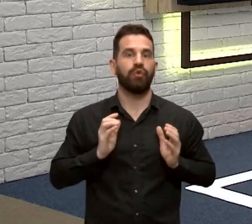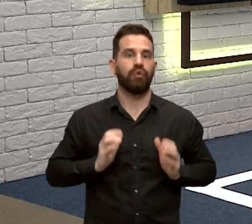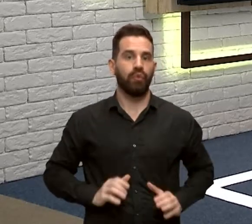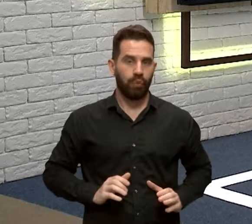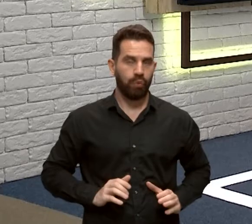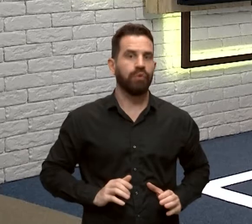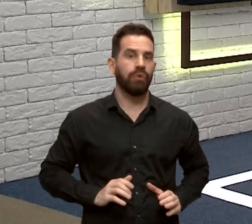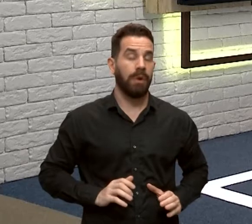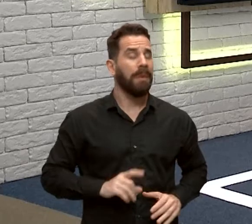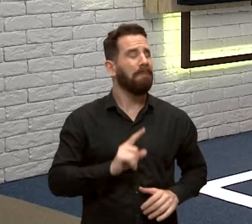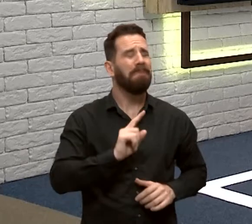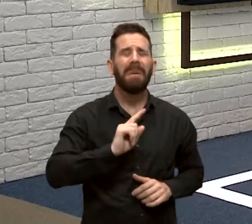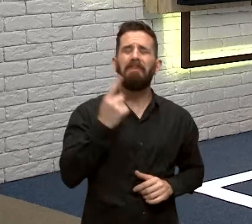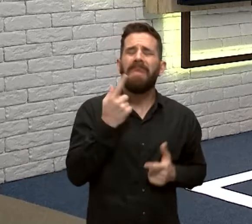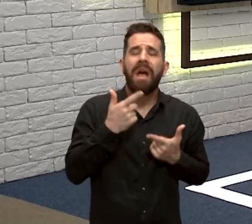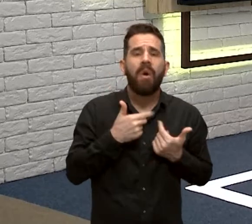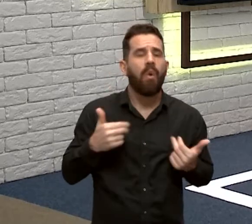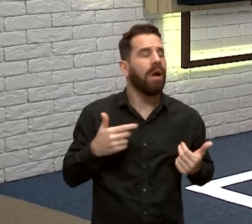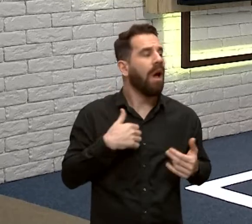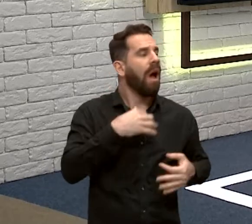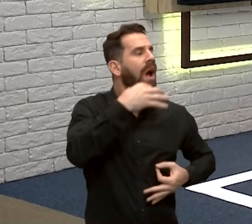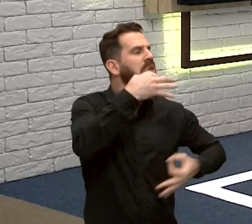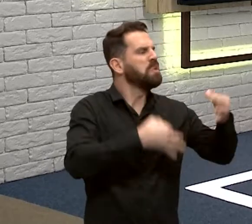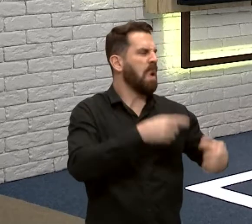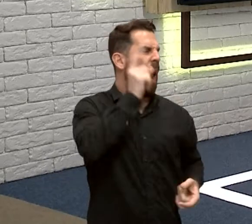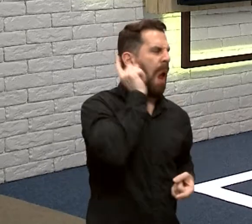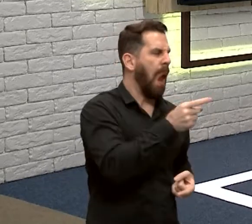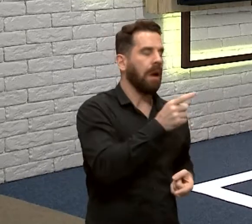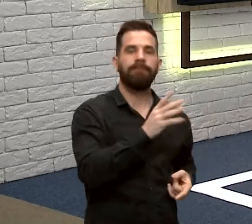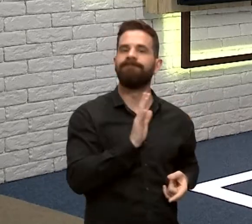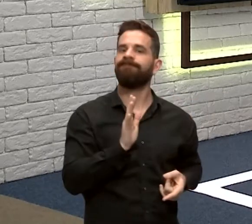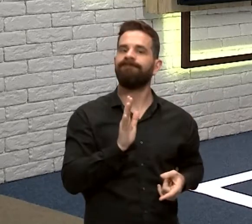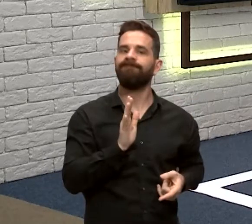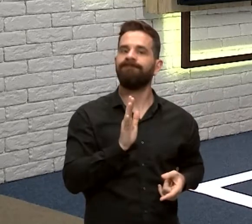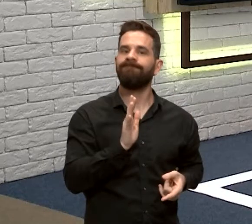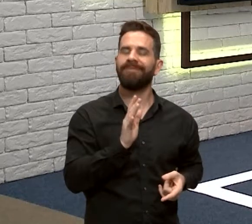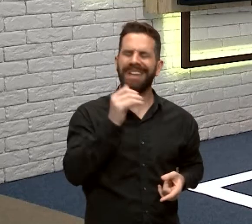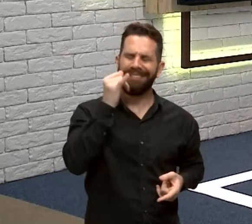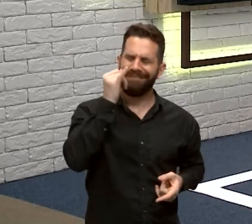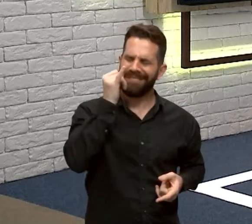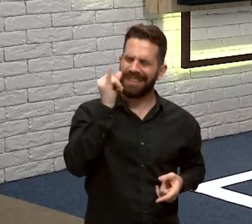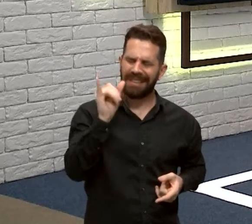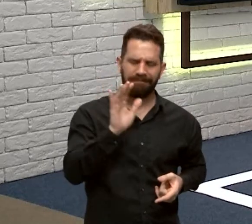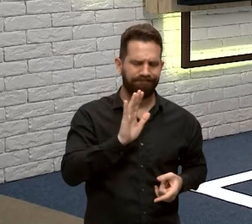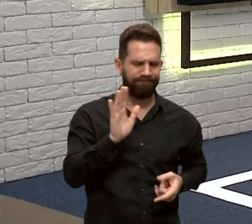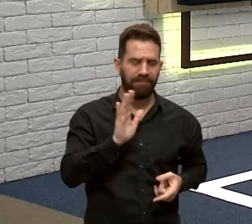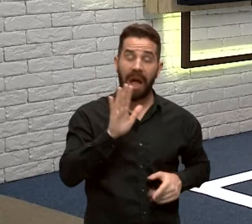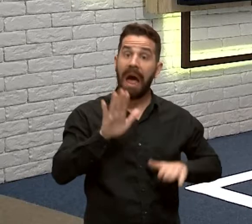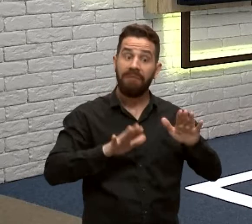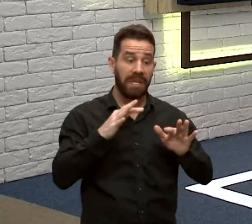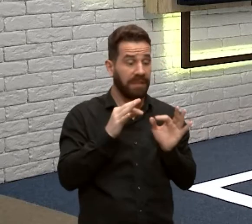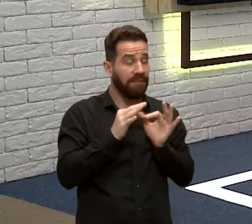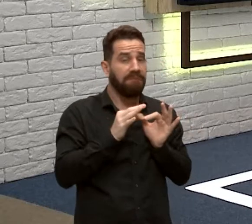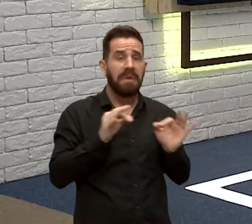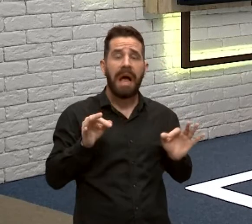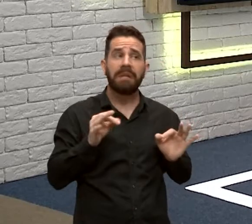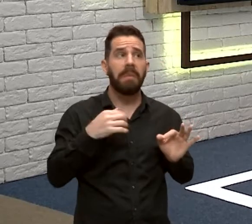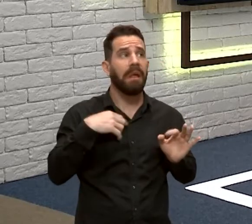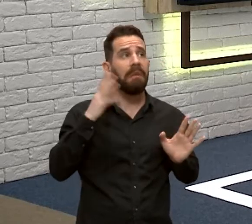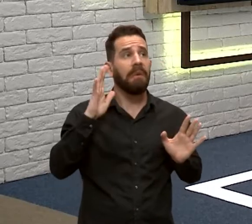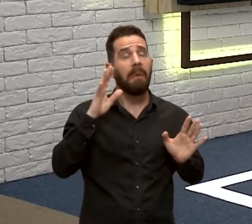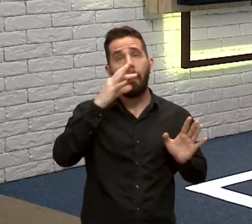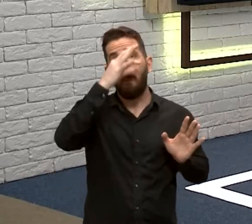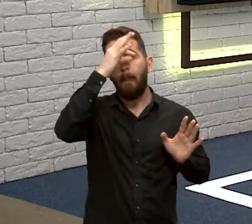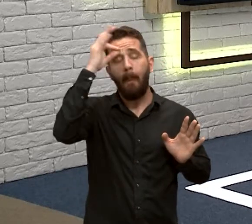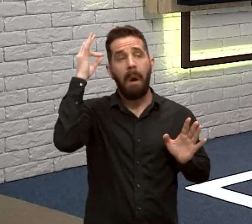a pessoa. Né? Certas frases que as pessoas dizem, né, ingenuamente para